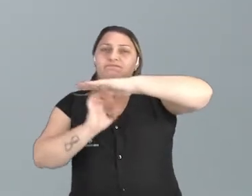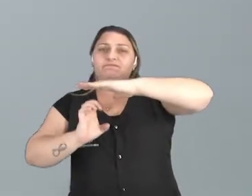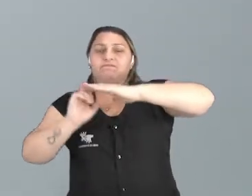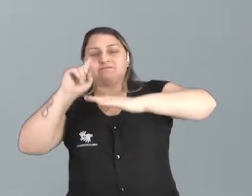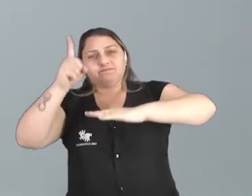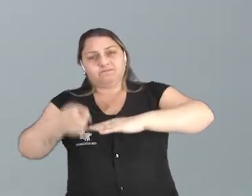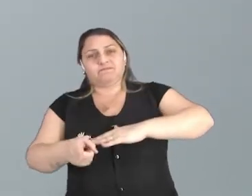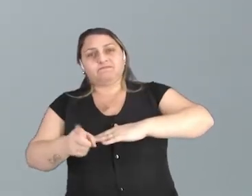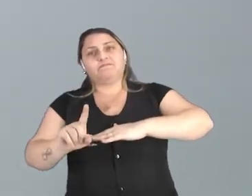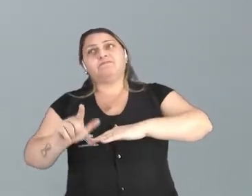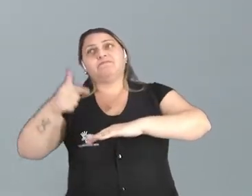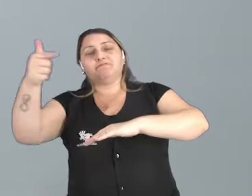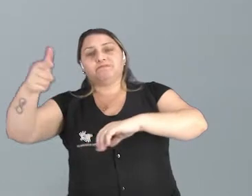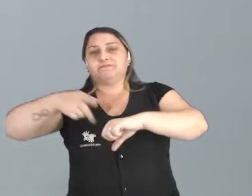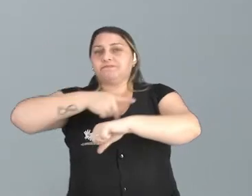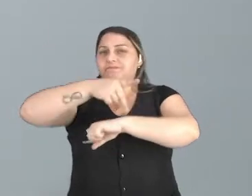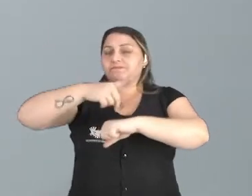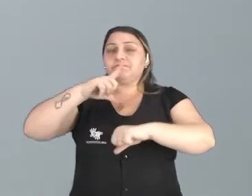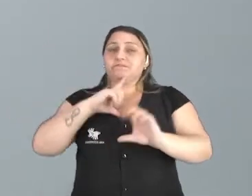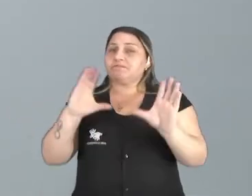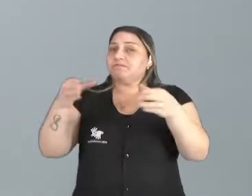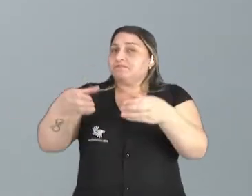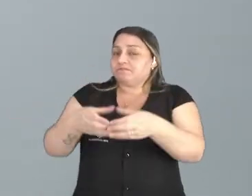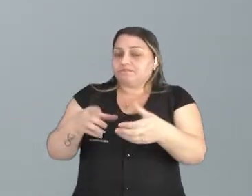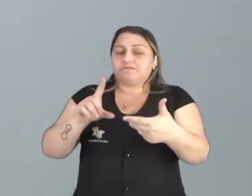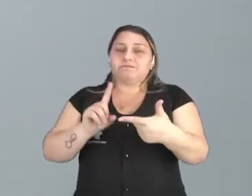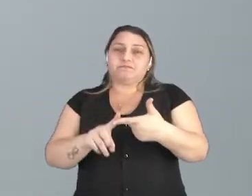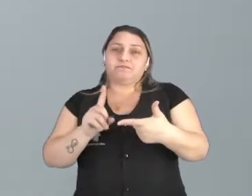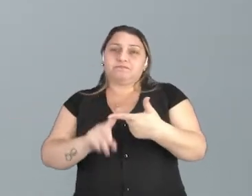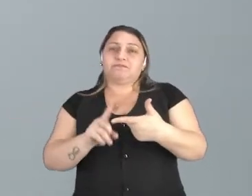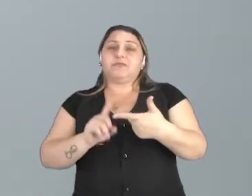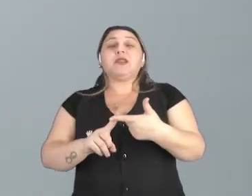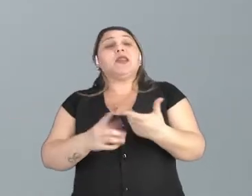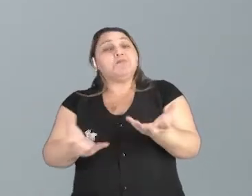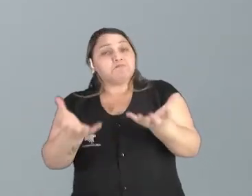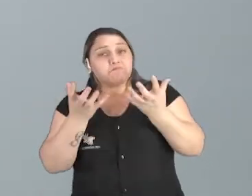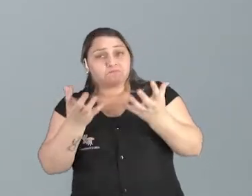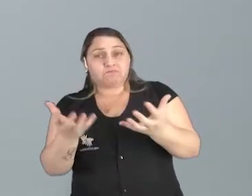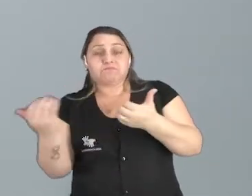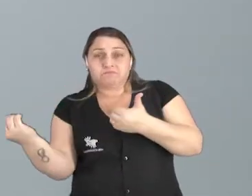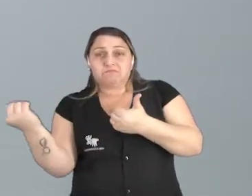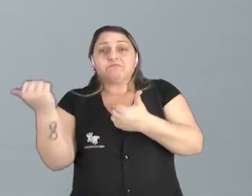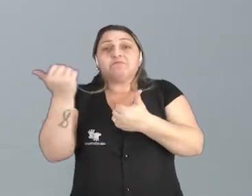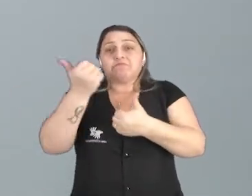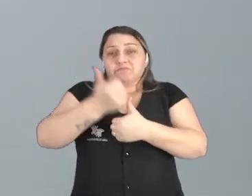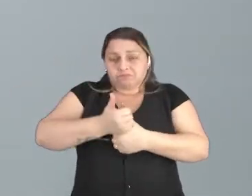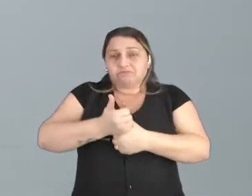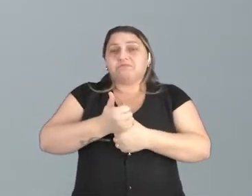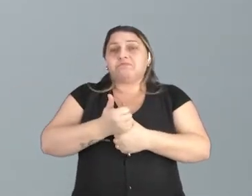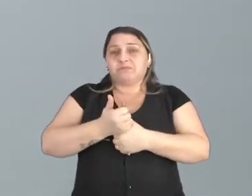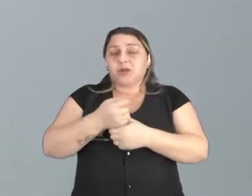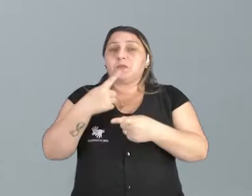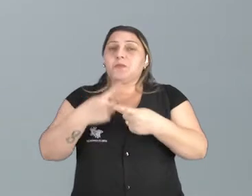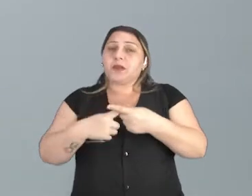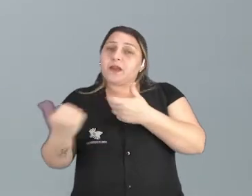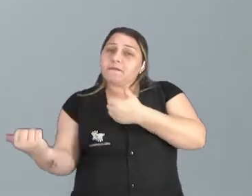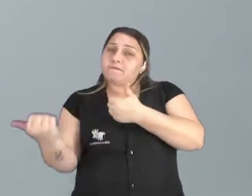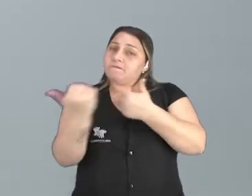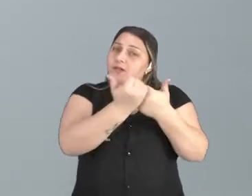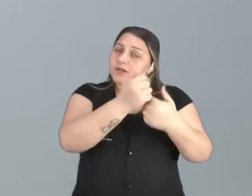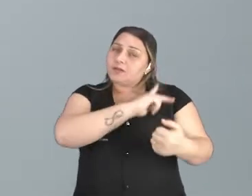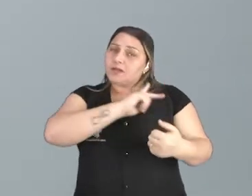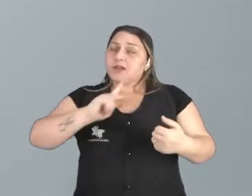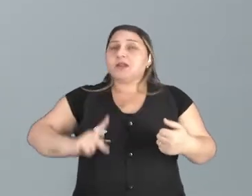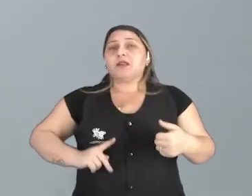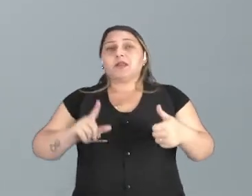nacionais e estrangeiros. E a gente tem também o grupo que era favorável à posse, né, pela legalidade, porque ele era o vice-presidente. E aí a gente